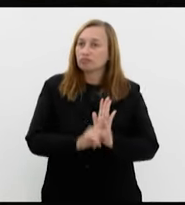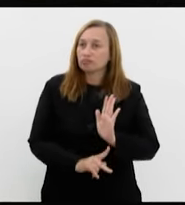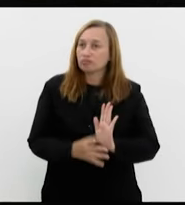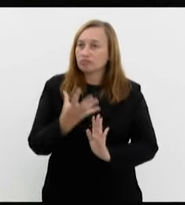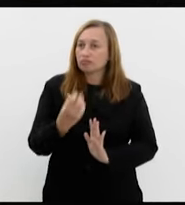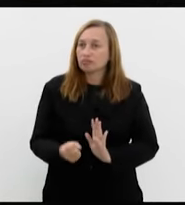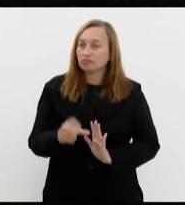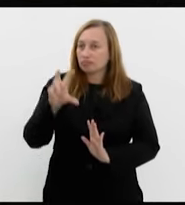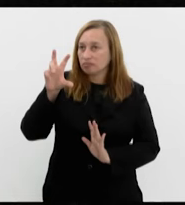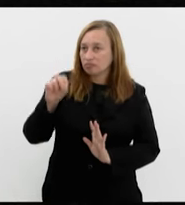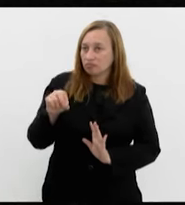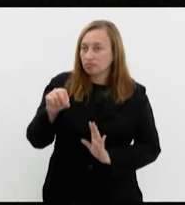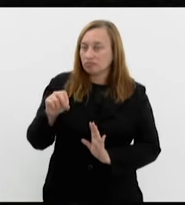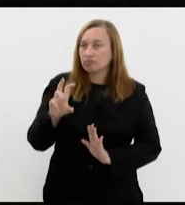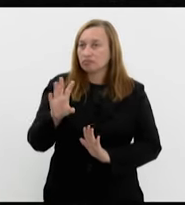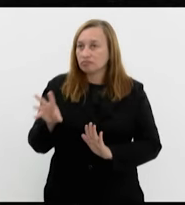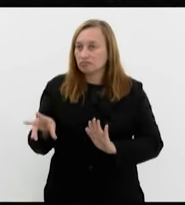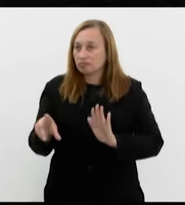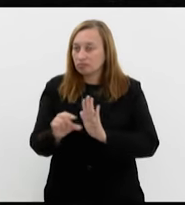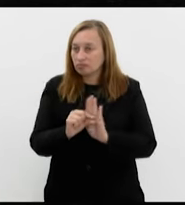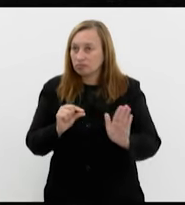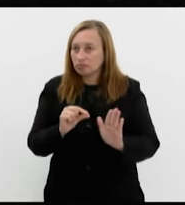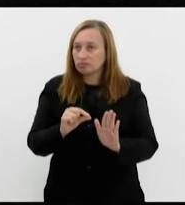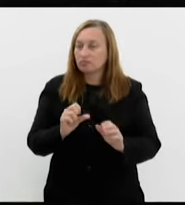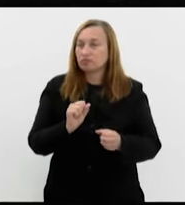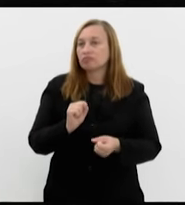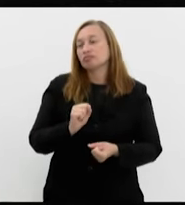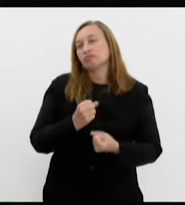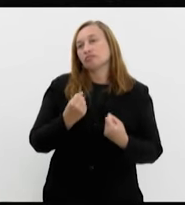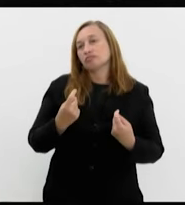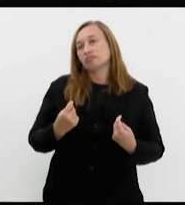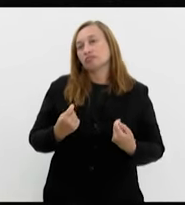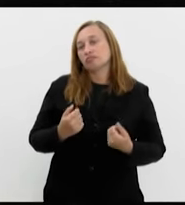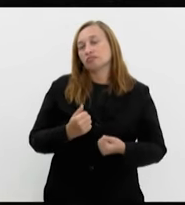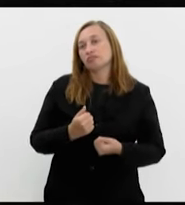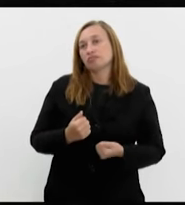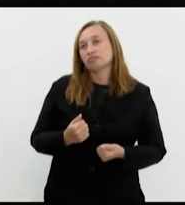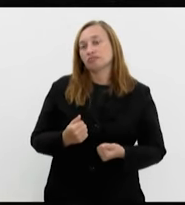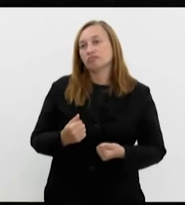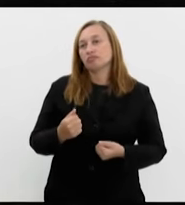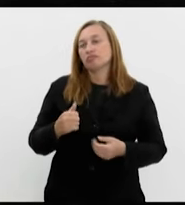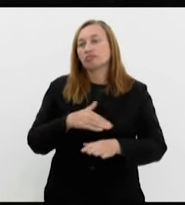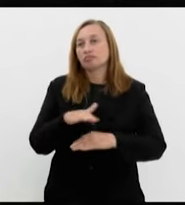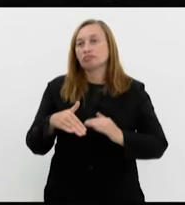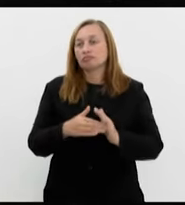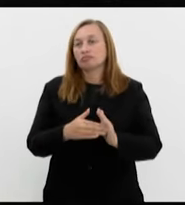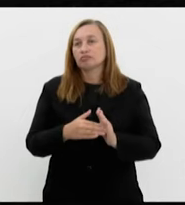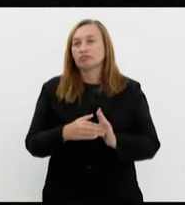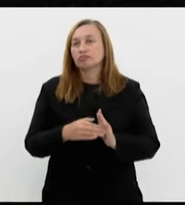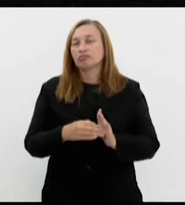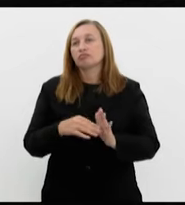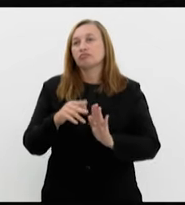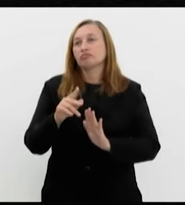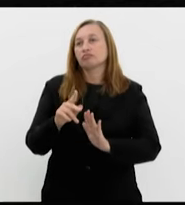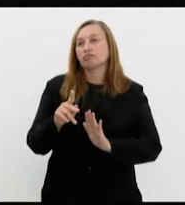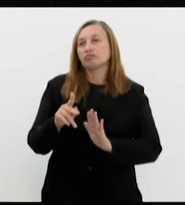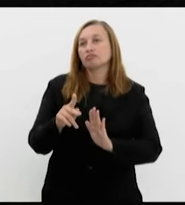menos 50 emendas. Eu espero que todas as 50 emendas respeitem o Estatuto